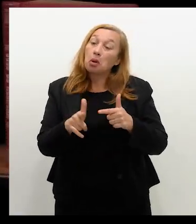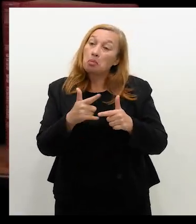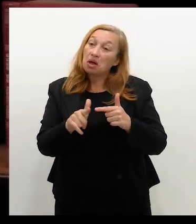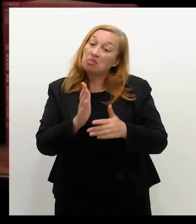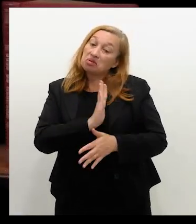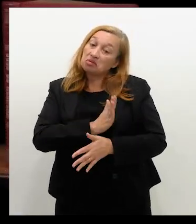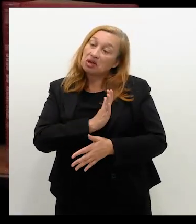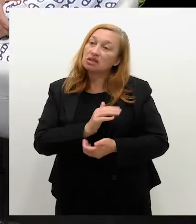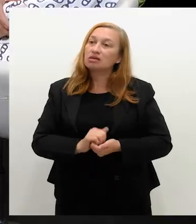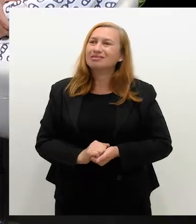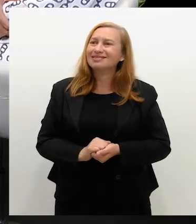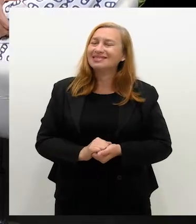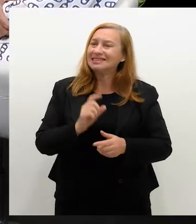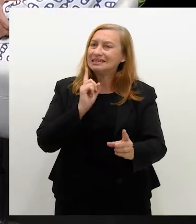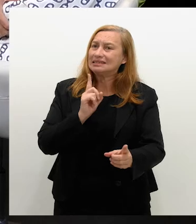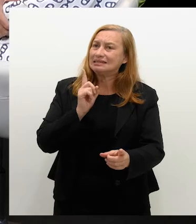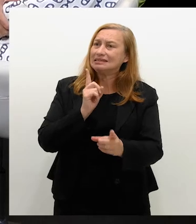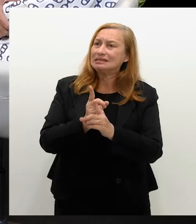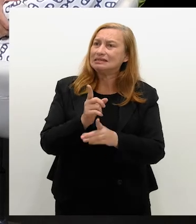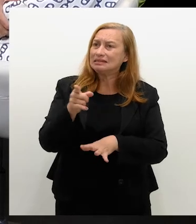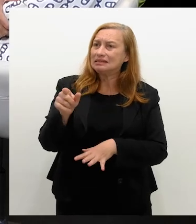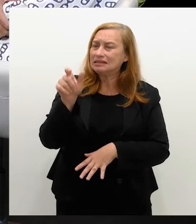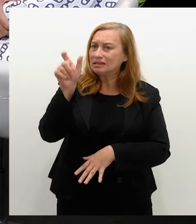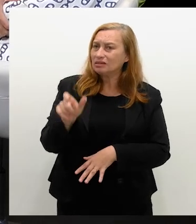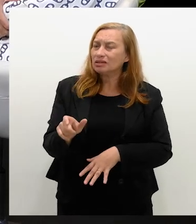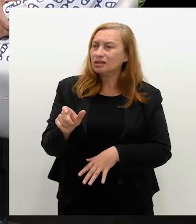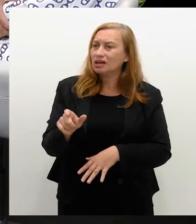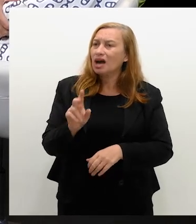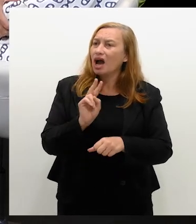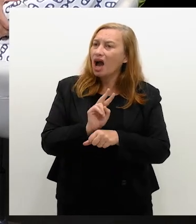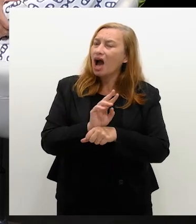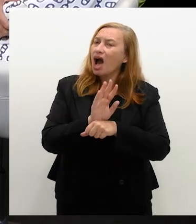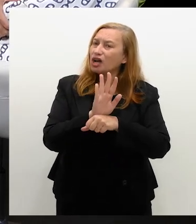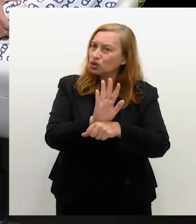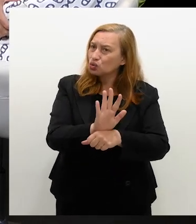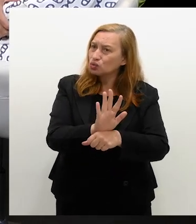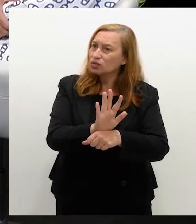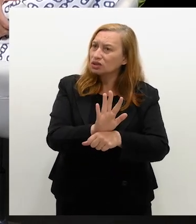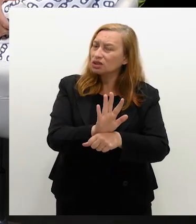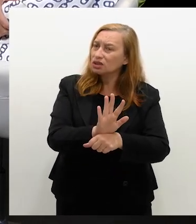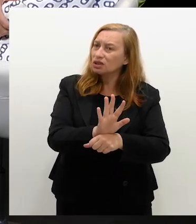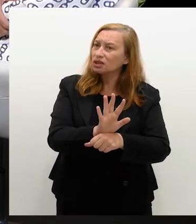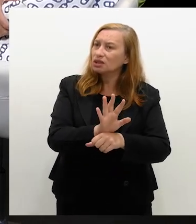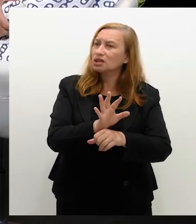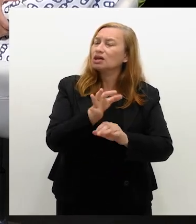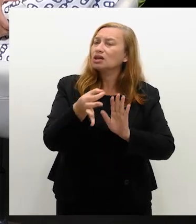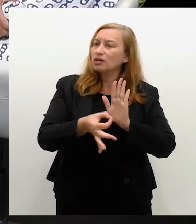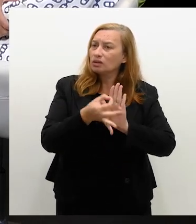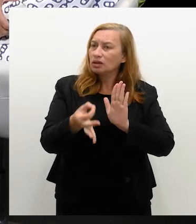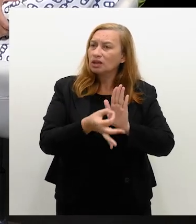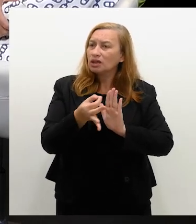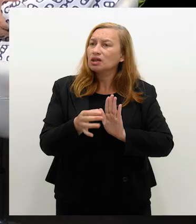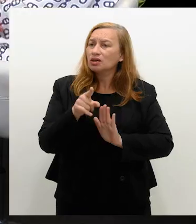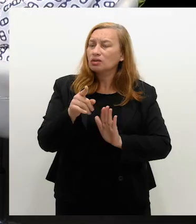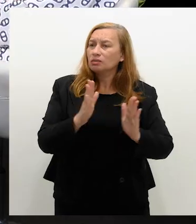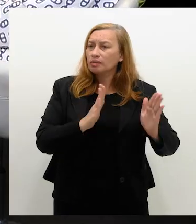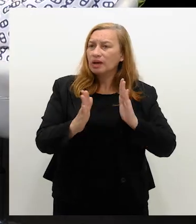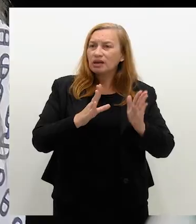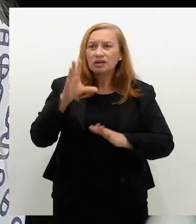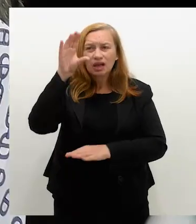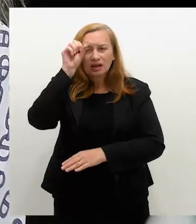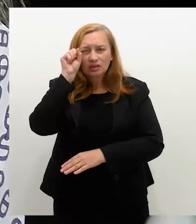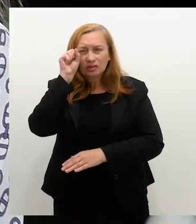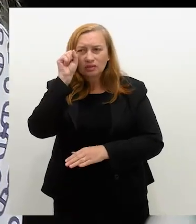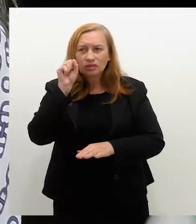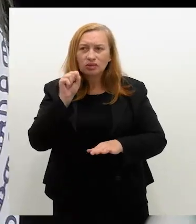cardiovascular. Uau, e isso vai de encontro com o pessoal da autoajuda, da autossugestão, que diz que você tem que, durante a noite, colocar um